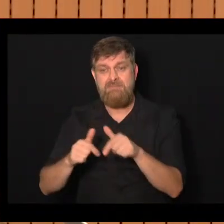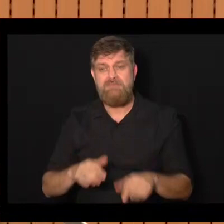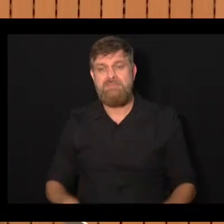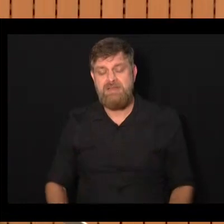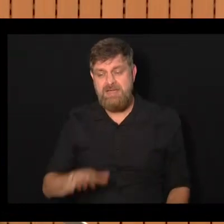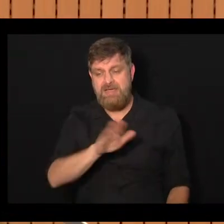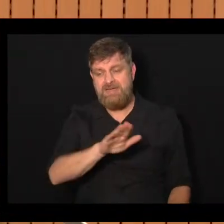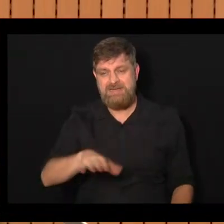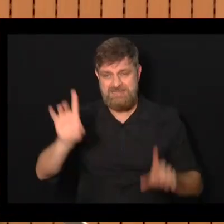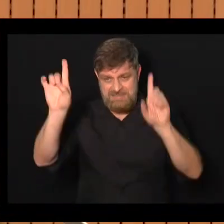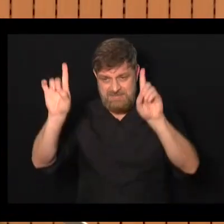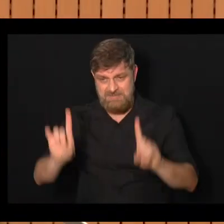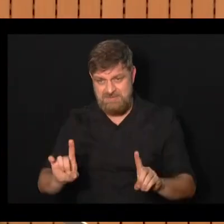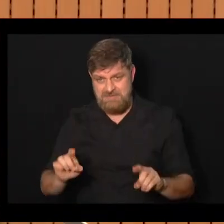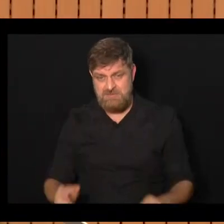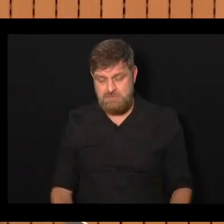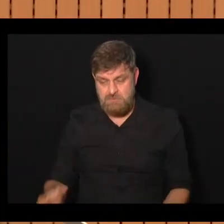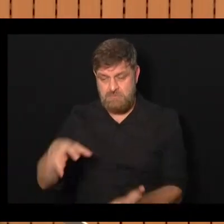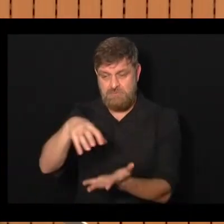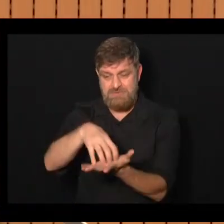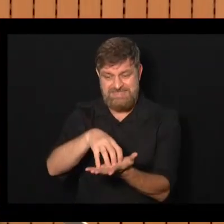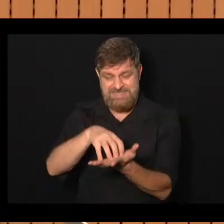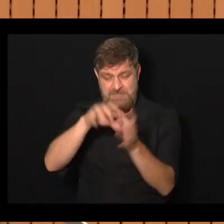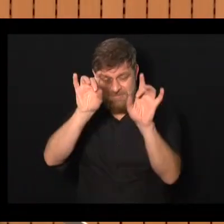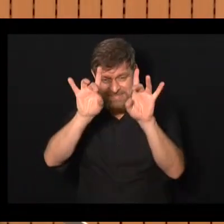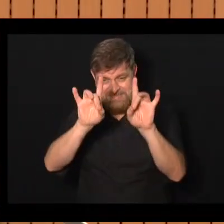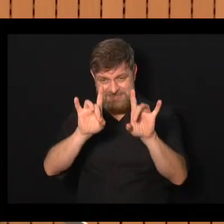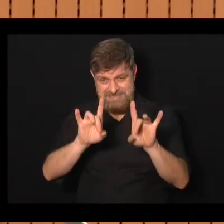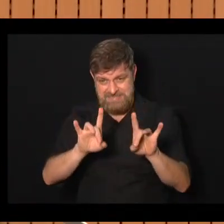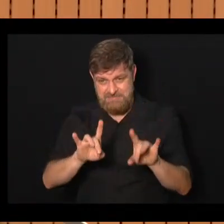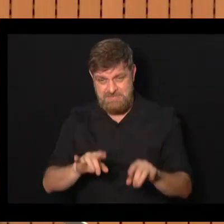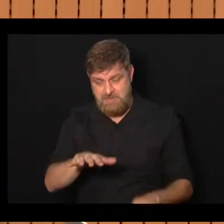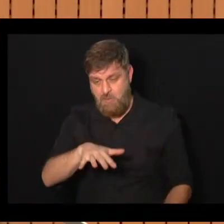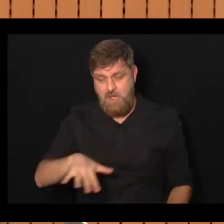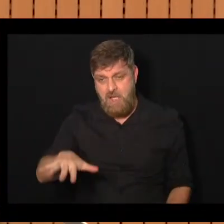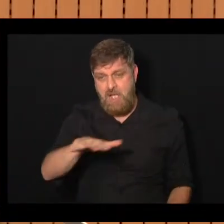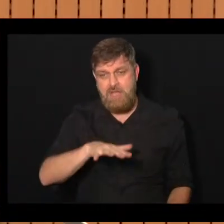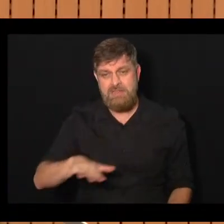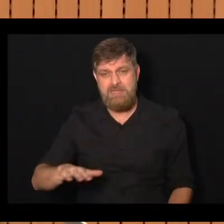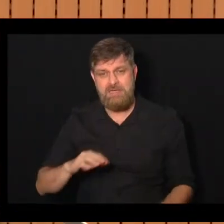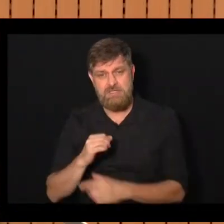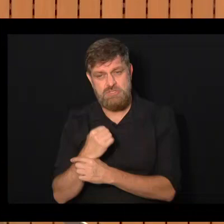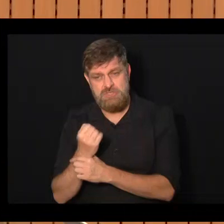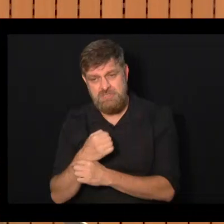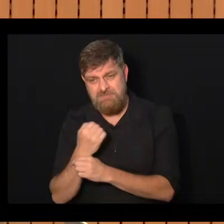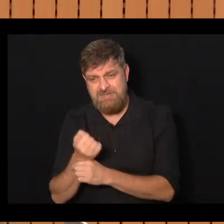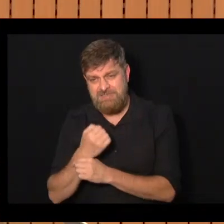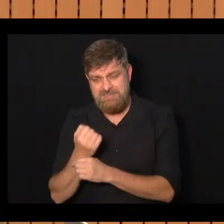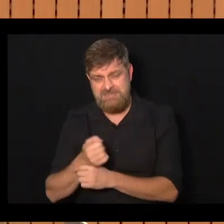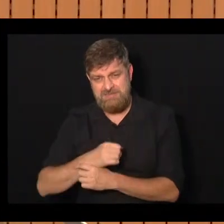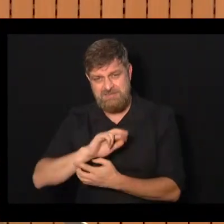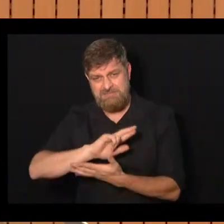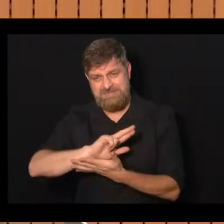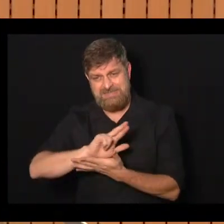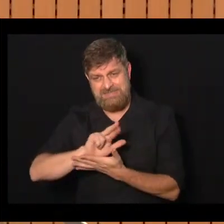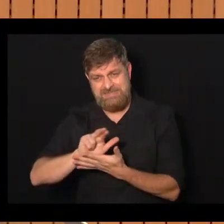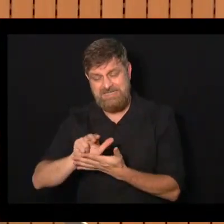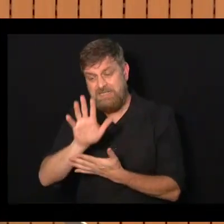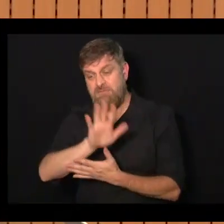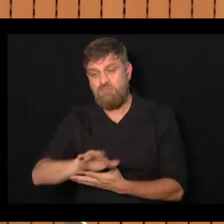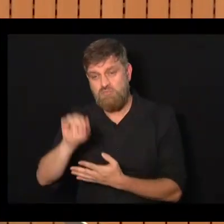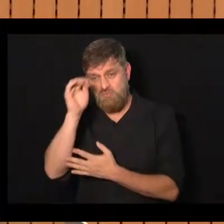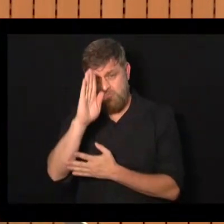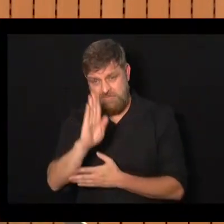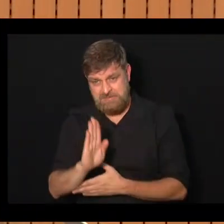deficiência nos centros especializados em reabilitação de diversas partes do Brasil,